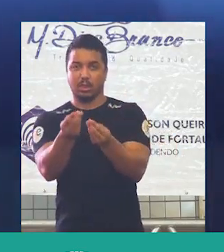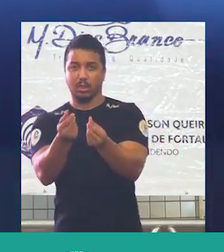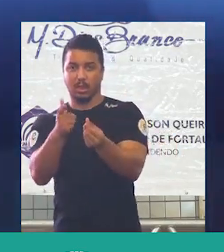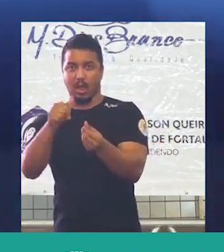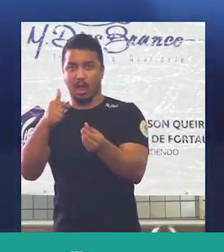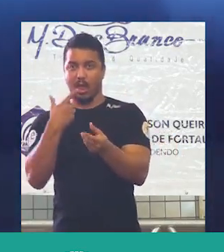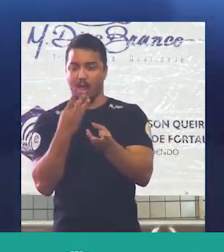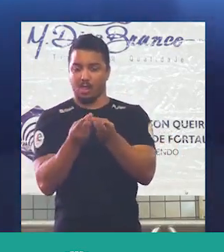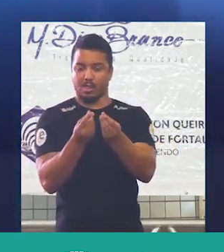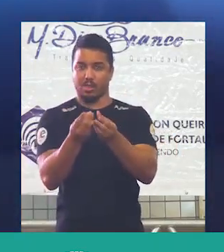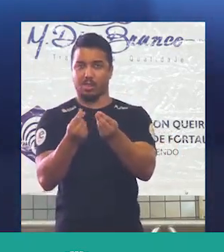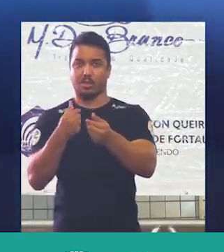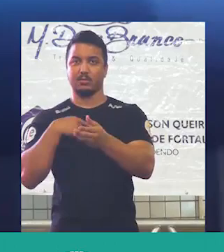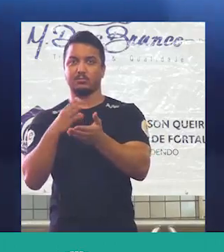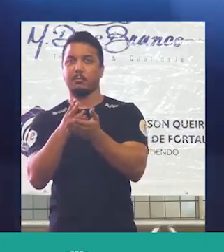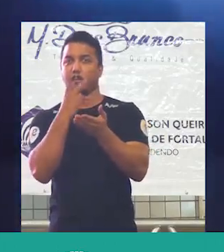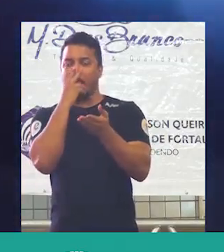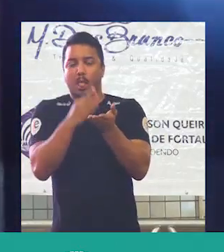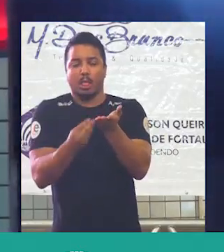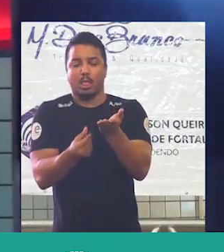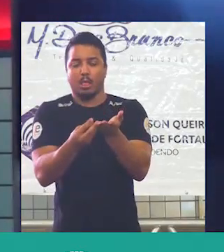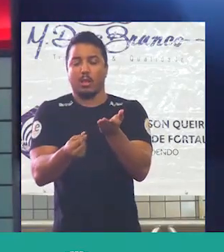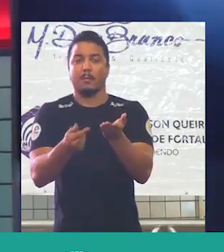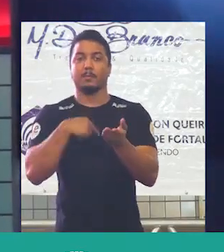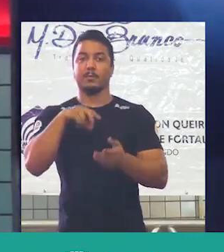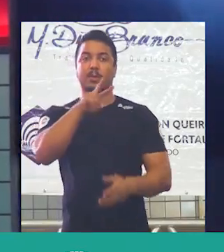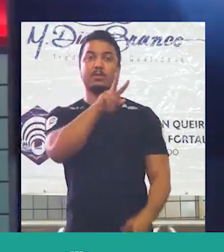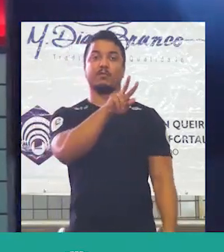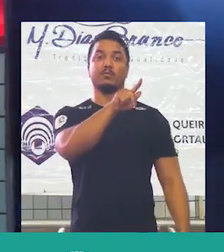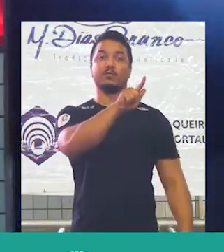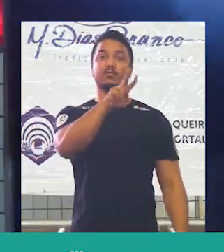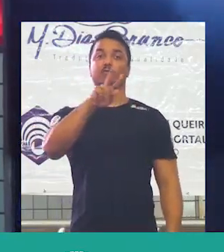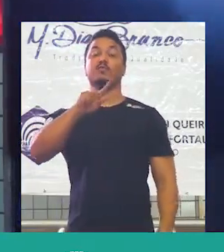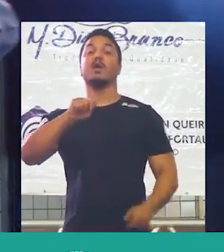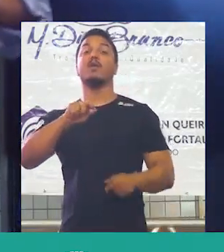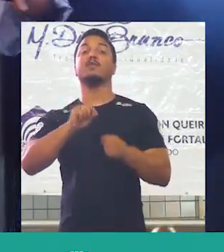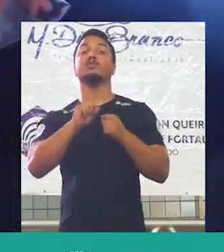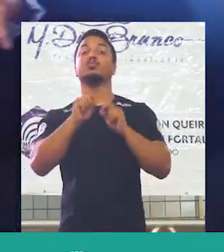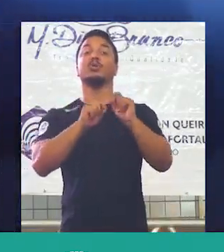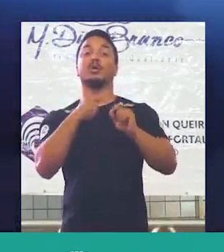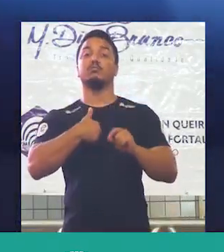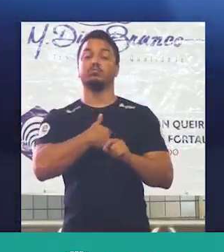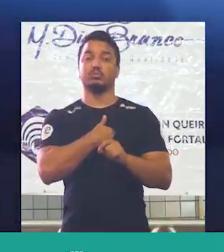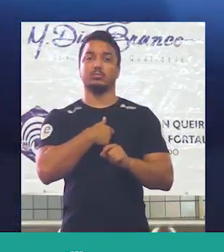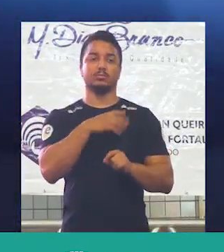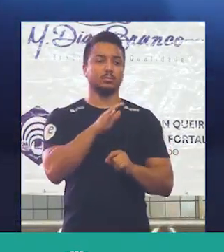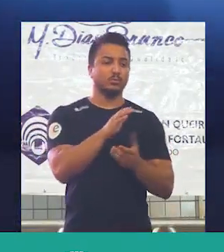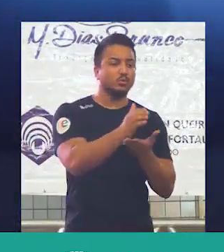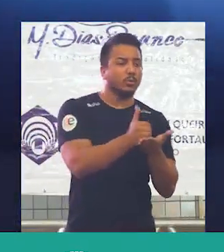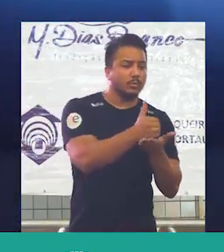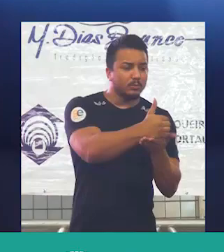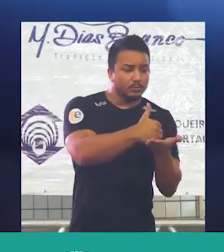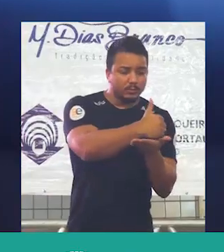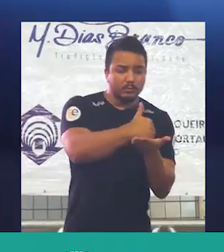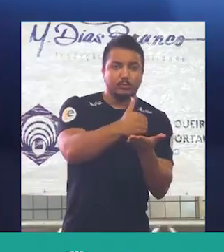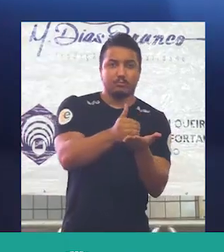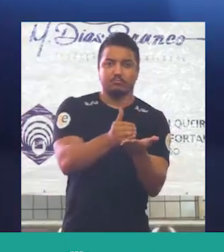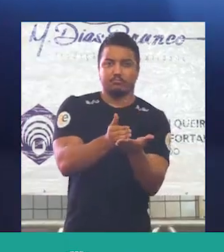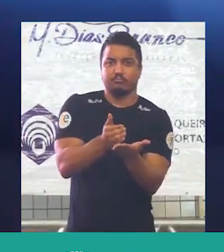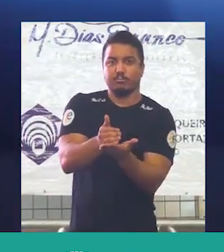Não ficaram umas migalhazinhas? Vargas vai chegar e vai dizer assim, eu posso ficar com essas